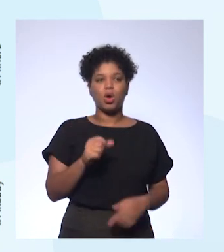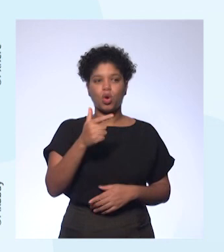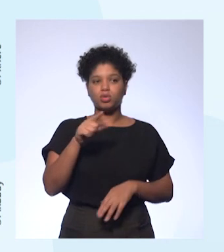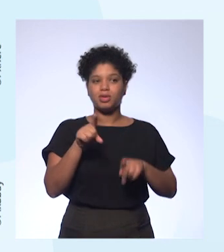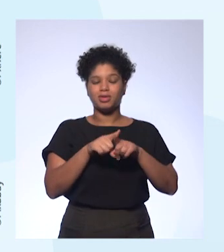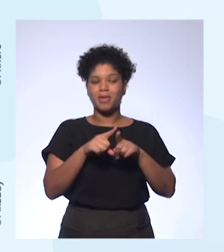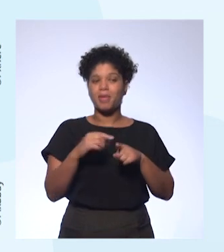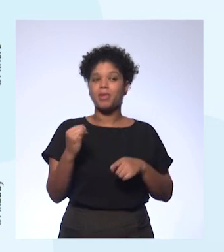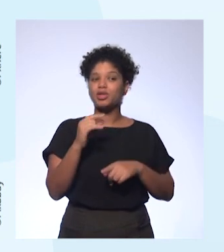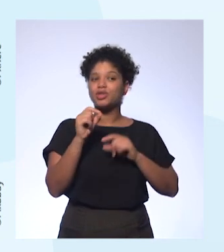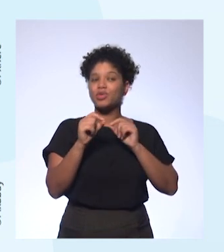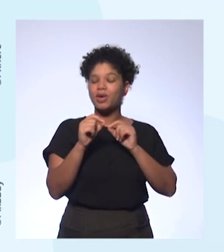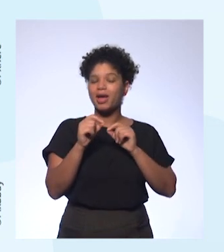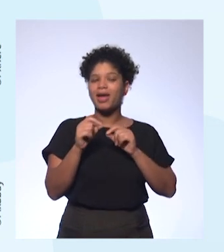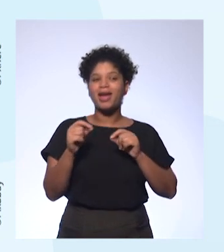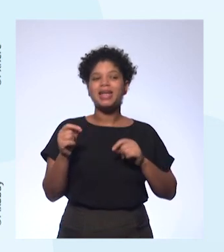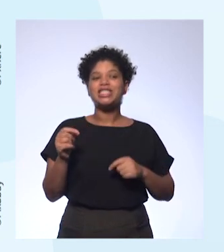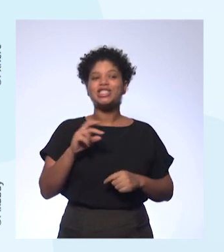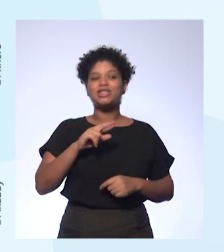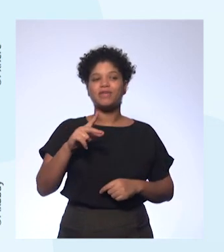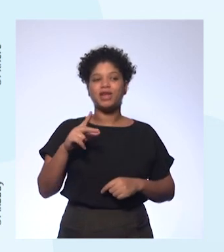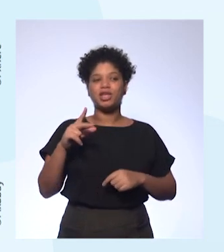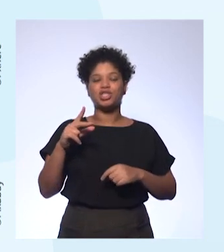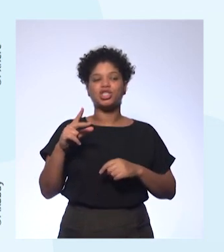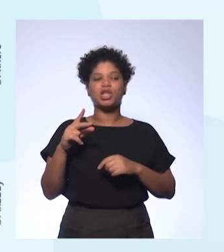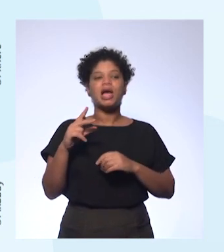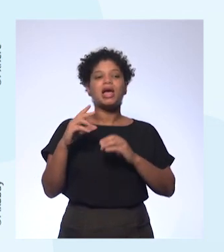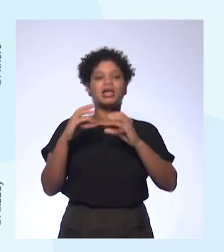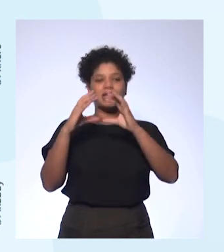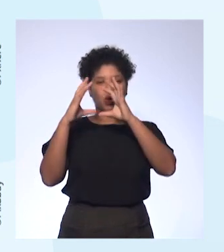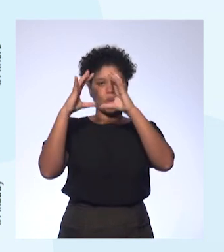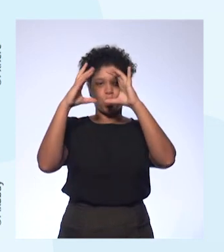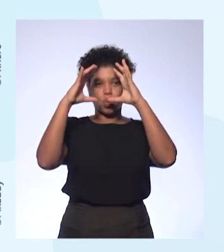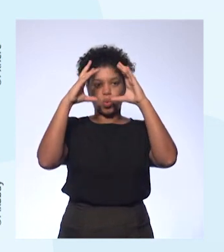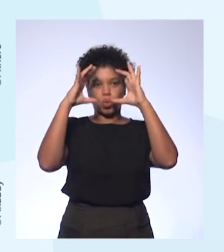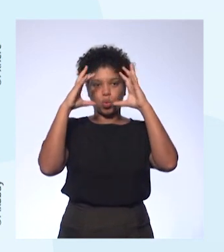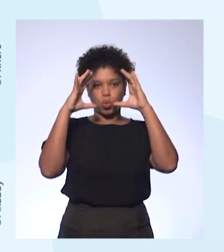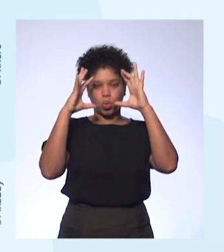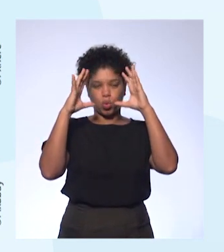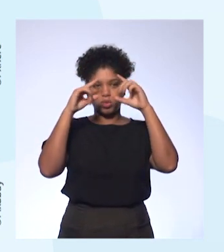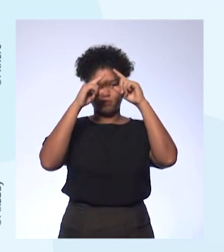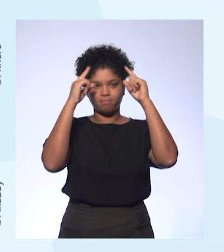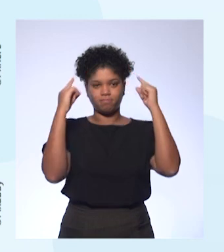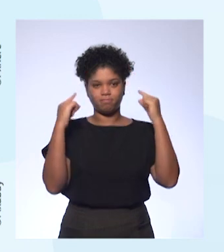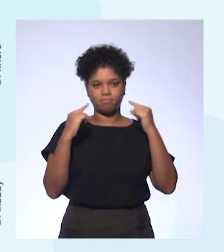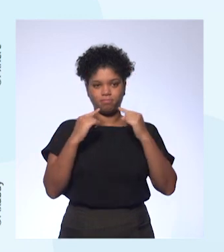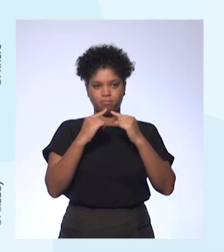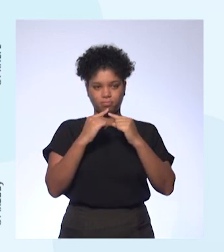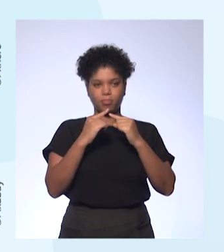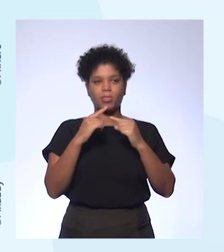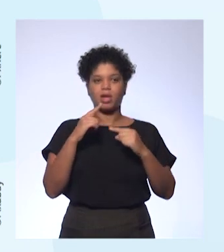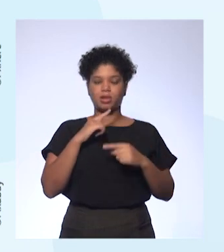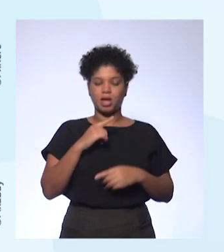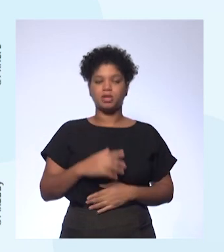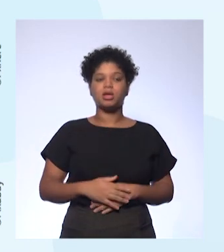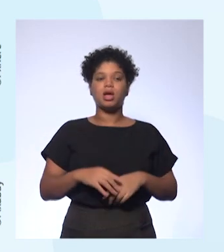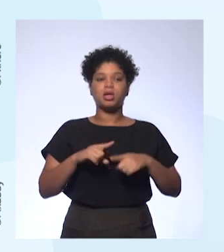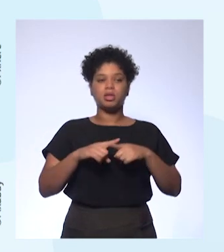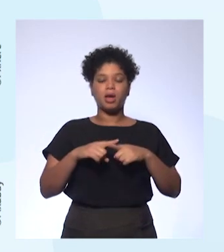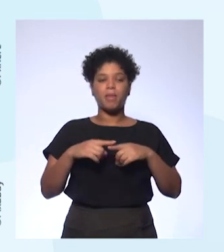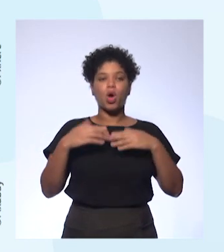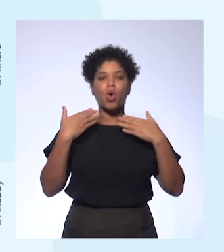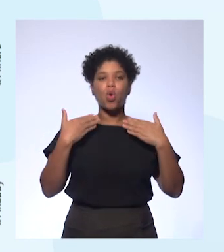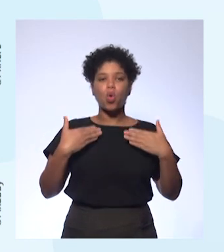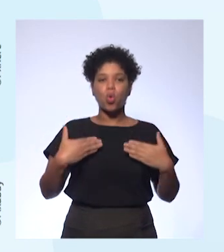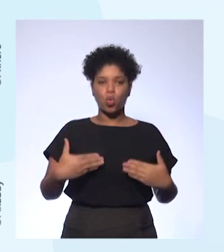a cefalização. Então, a gente tem a formação ali, né, da cabeça. E os seus corpos, nesse caso, são divididos aí